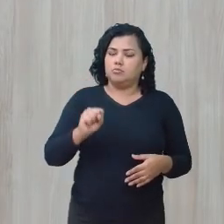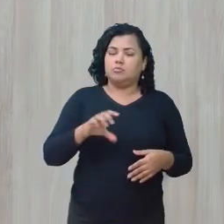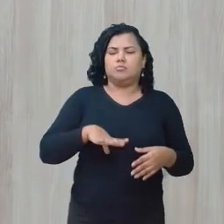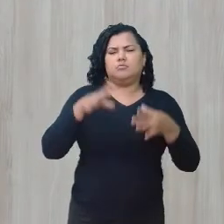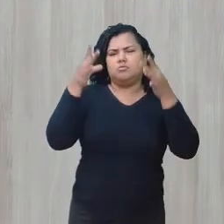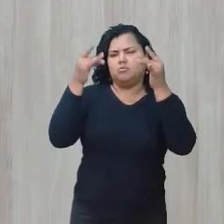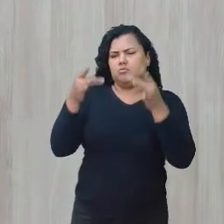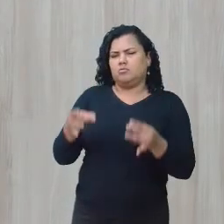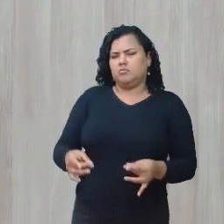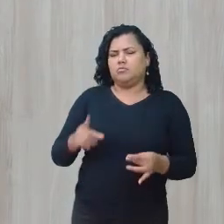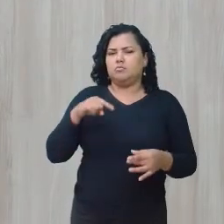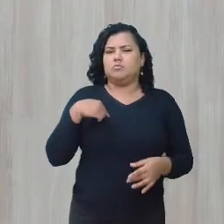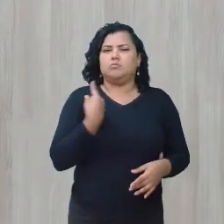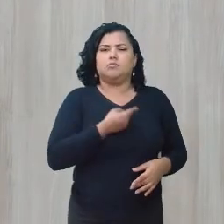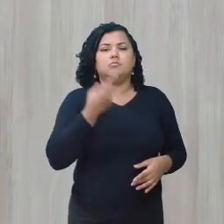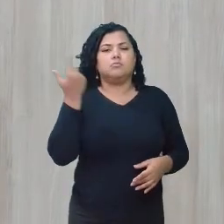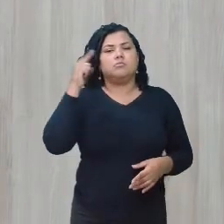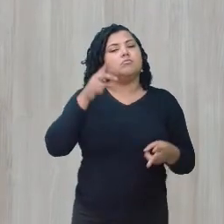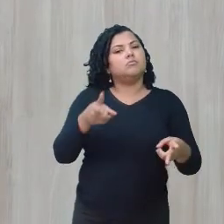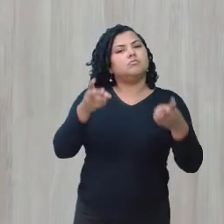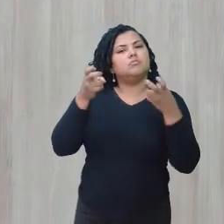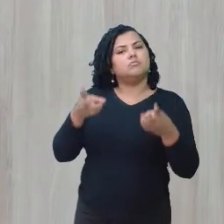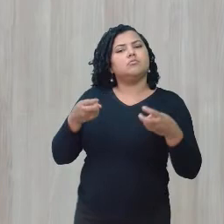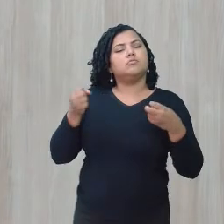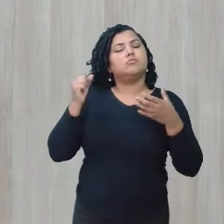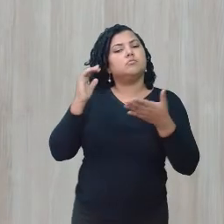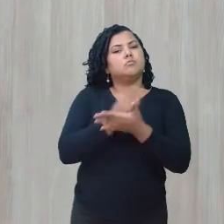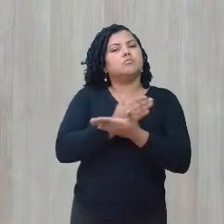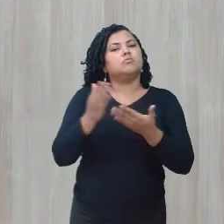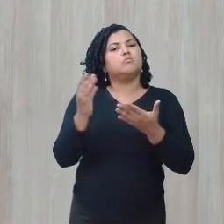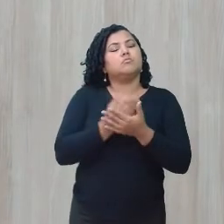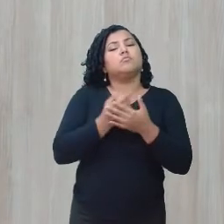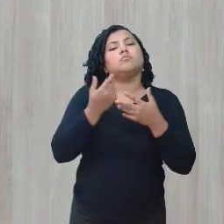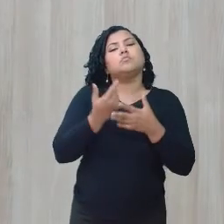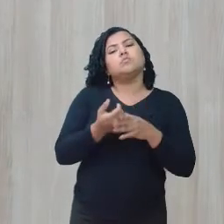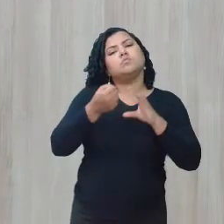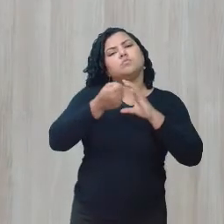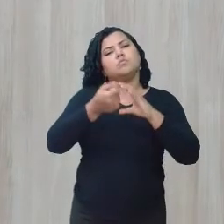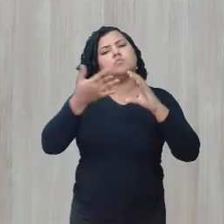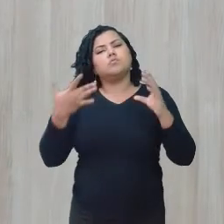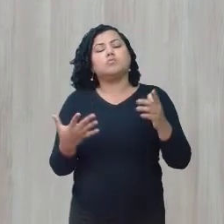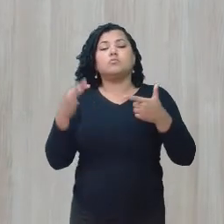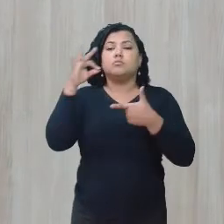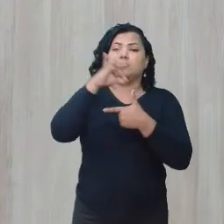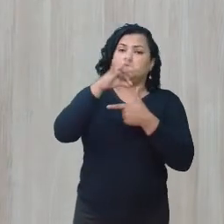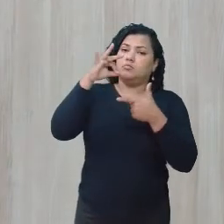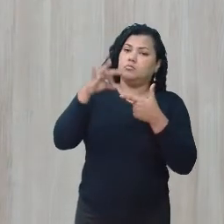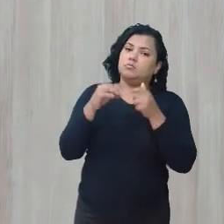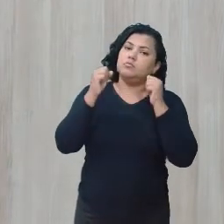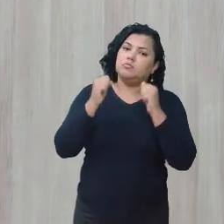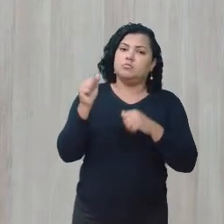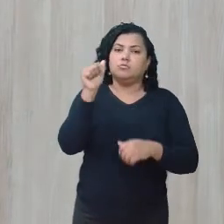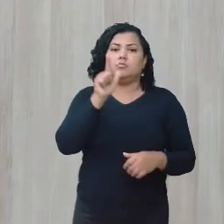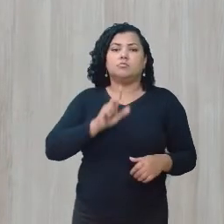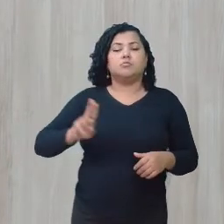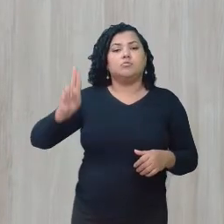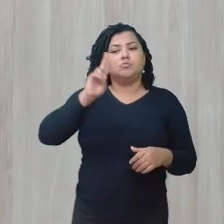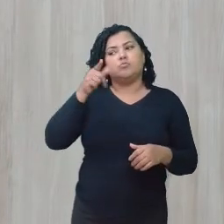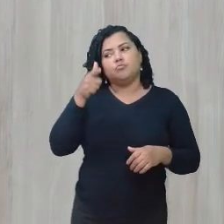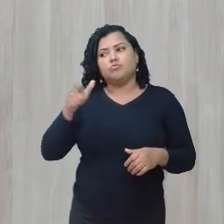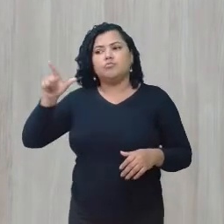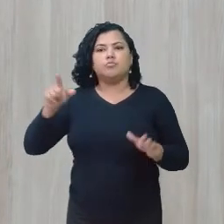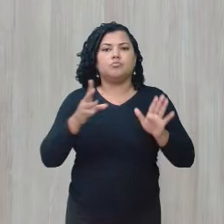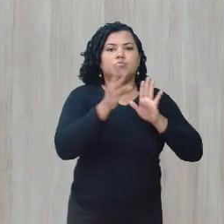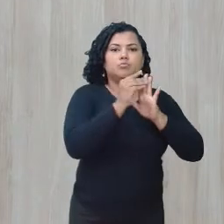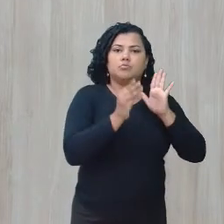com que a gente consiga perceber elementos geométricos que vão se aplicar em outras áreas, em outros conteúdos,